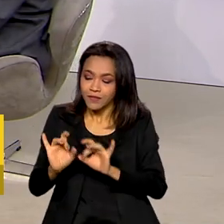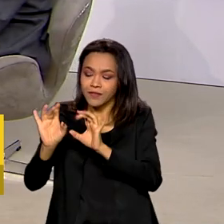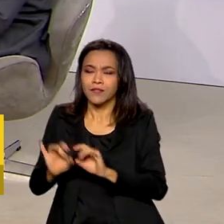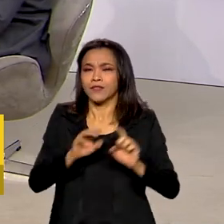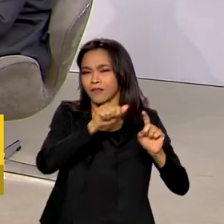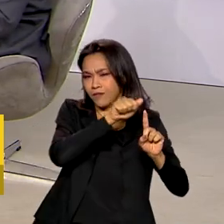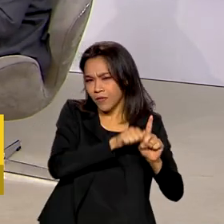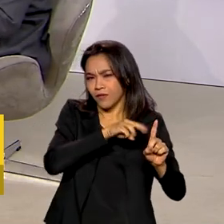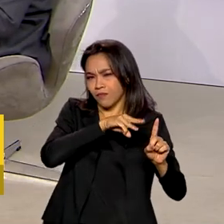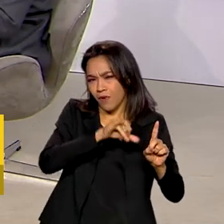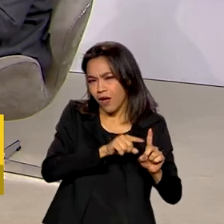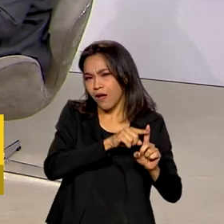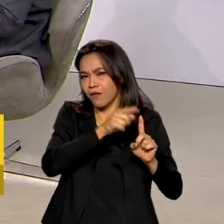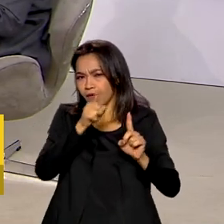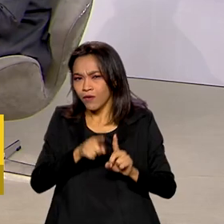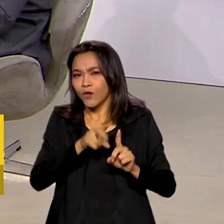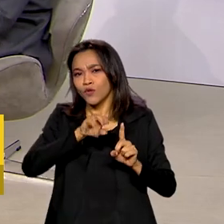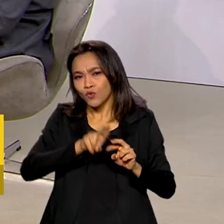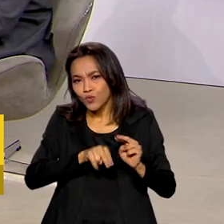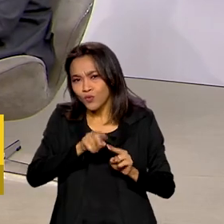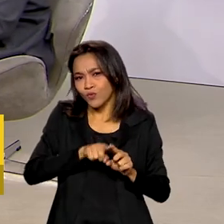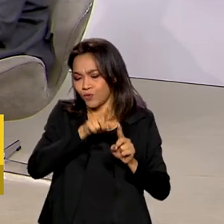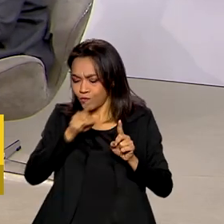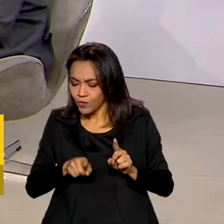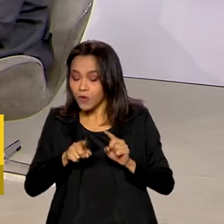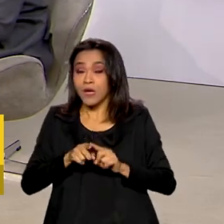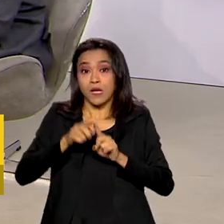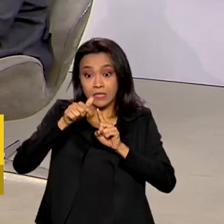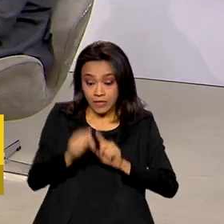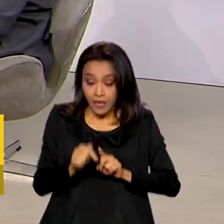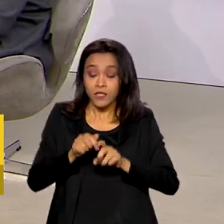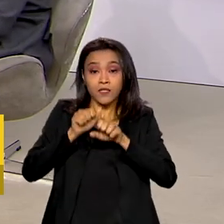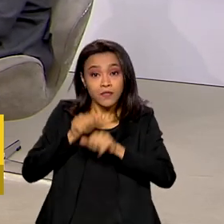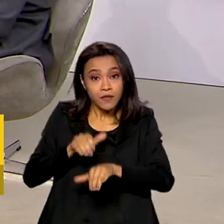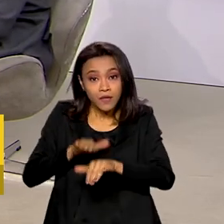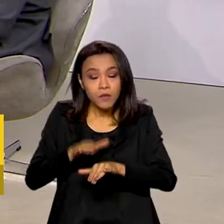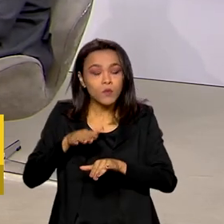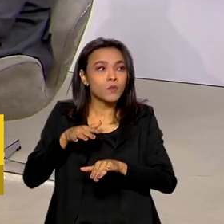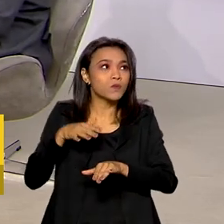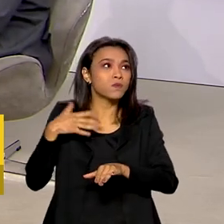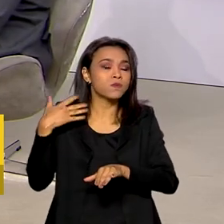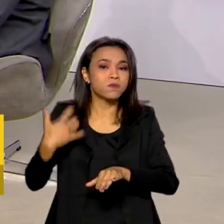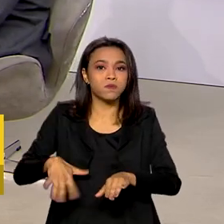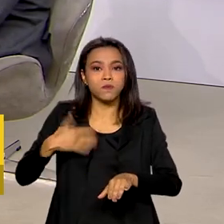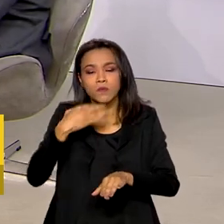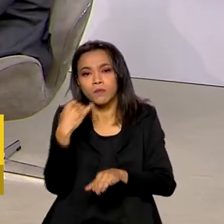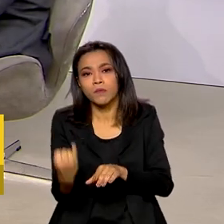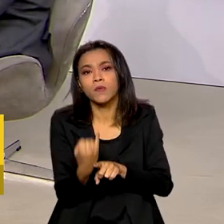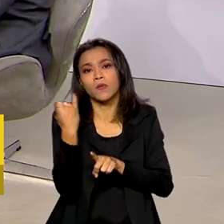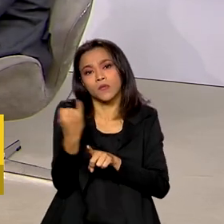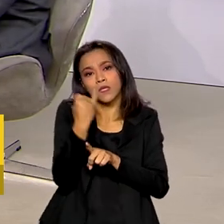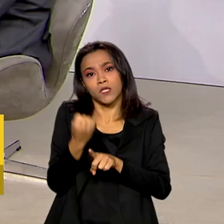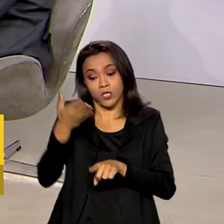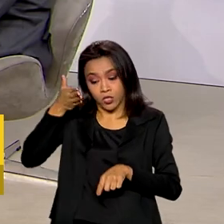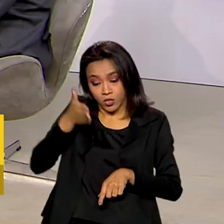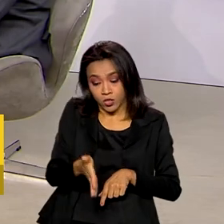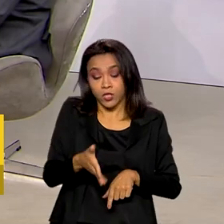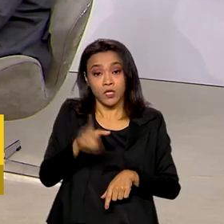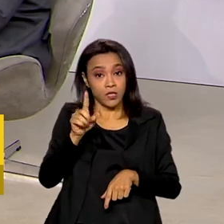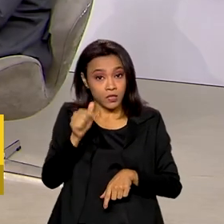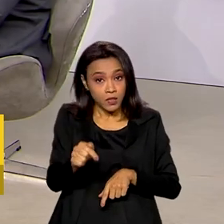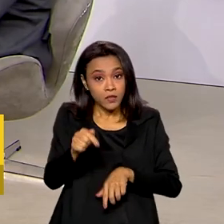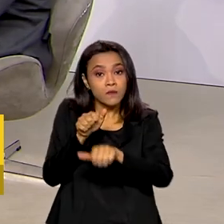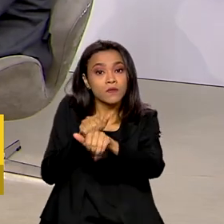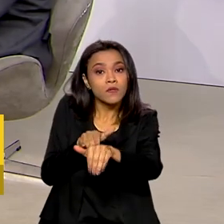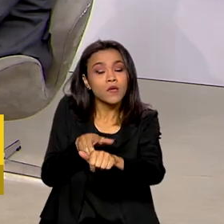maio, junho, até essas posteriores. Mas o 7 de setembro foi importantíssimo, Kate, porque quando chega no 7 de setembro,